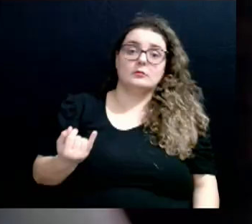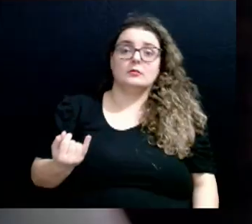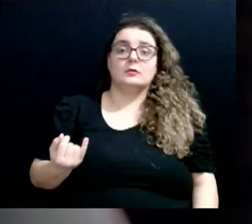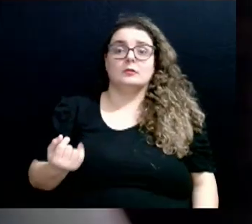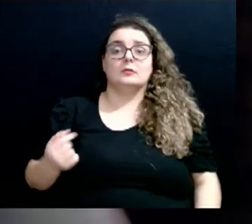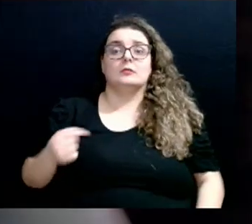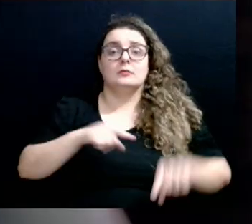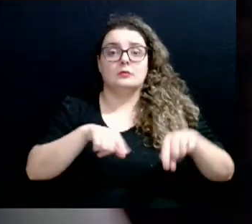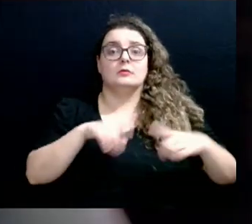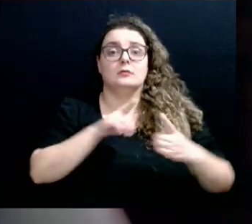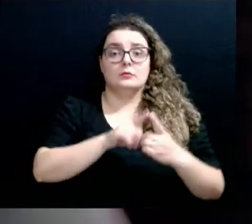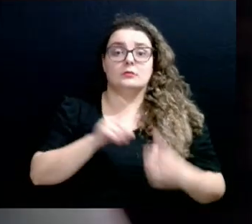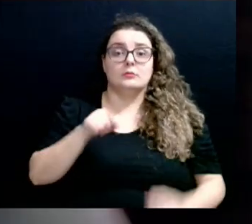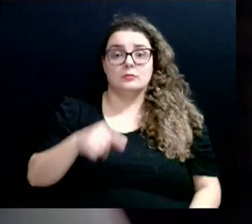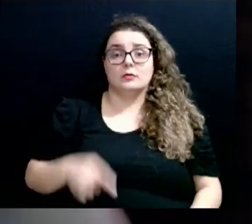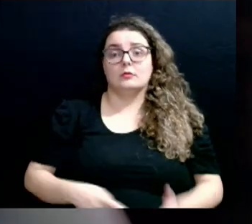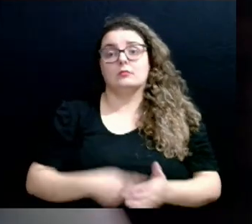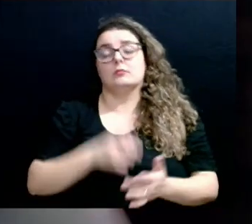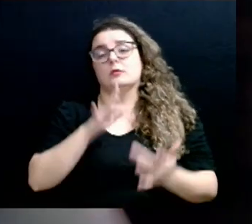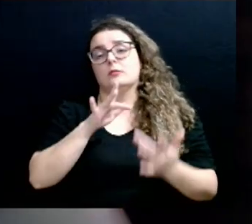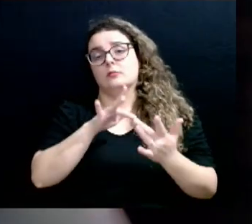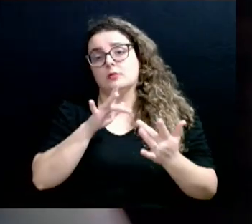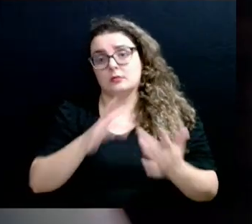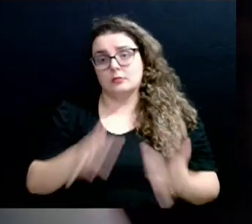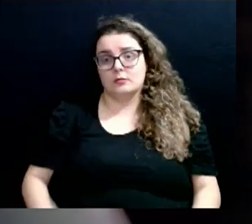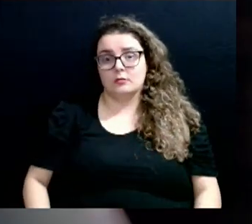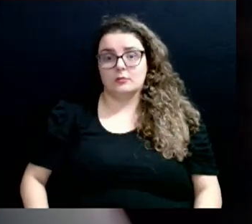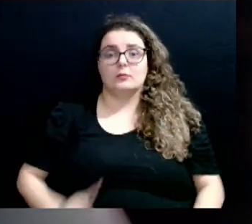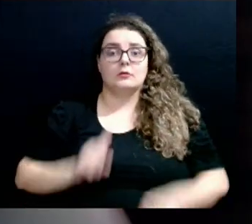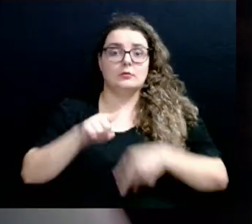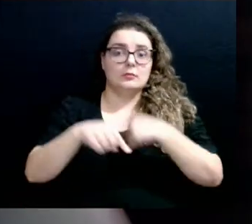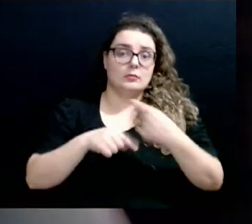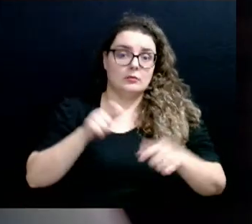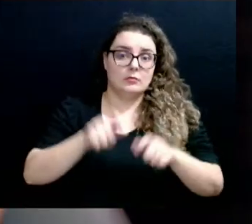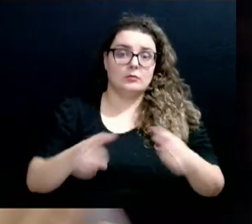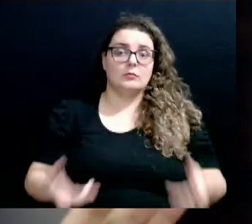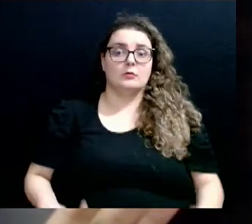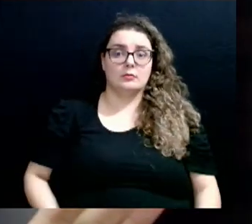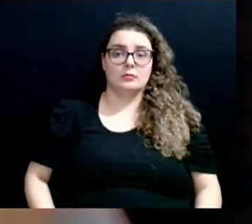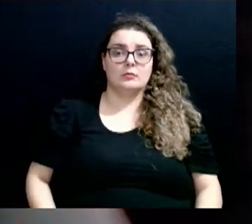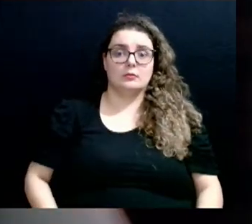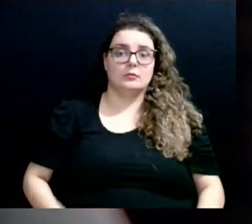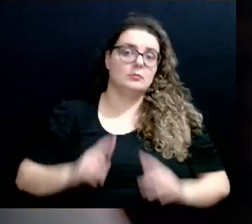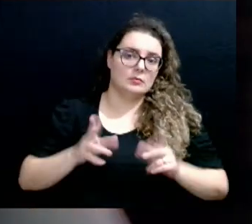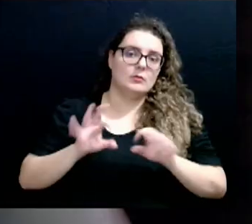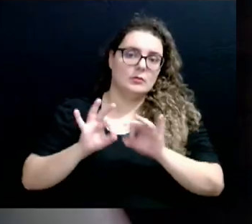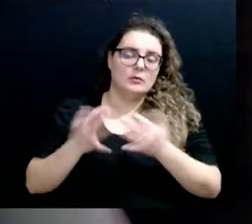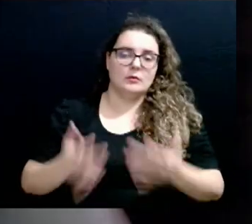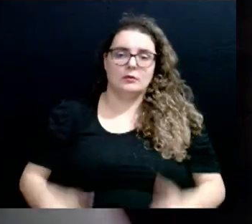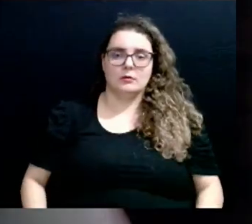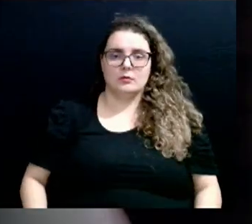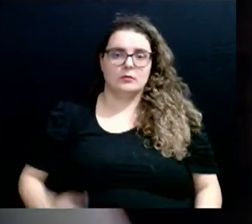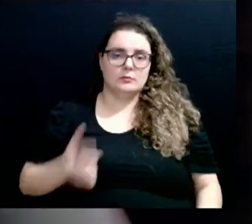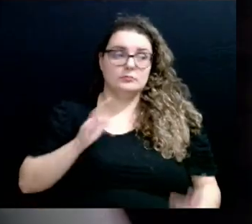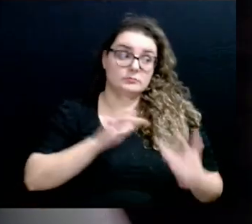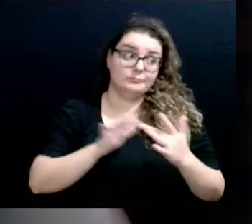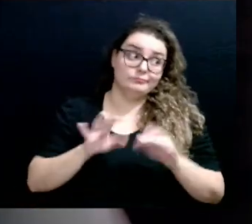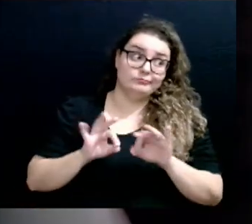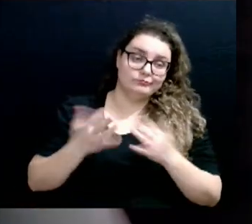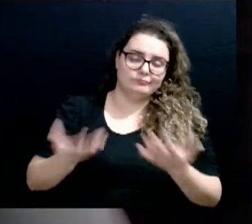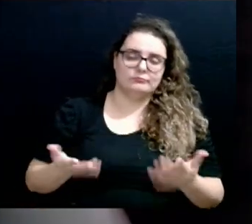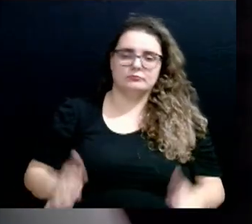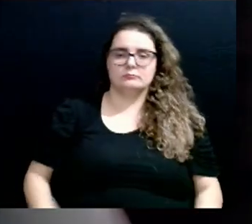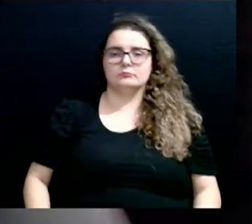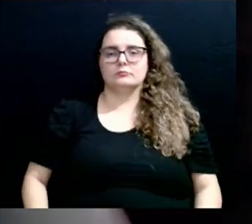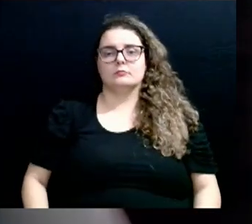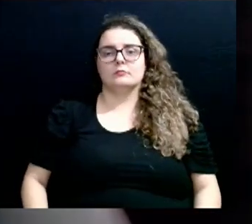tem sido o primeiro contato, às vezes, com outra pessoa. Fora o familiar, que às vezes nem tem contato com o familiar. E aí, a partir daí que a